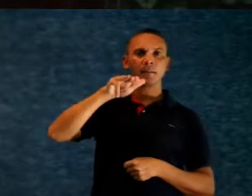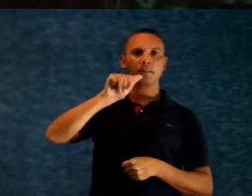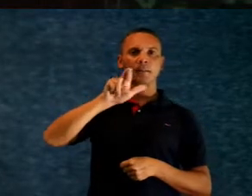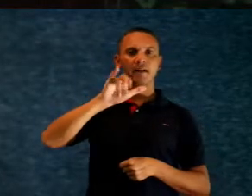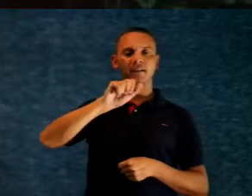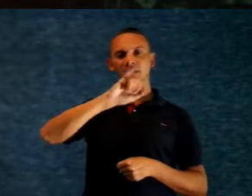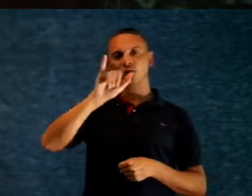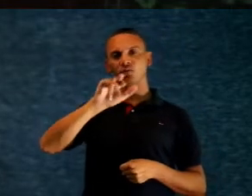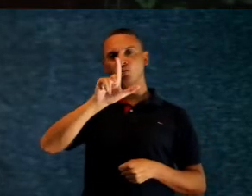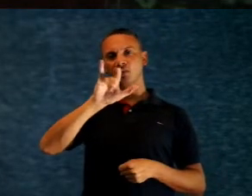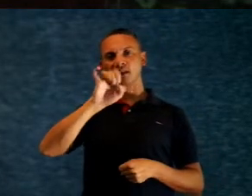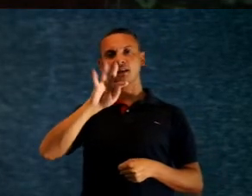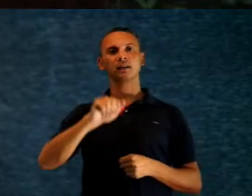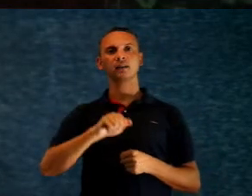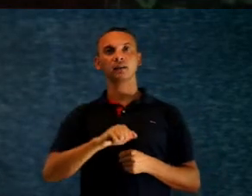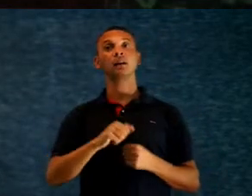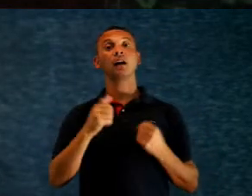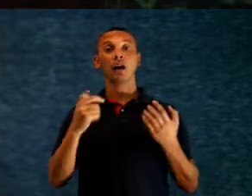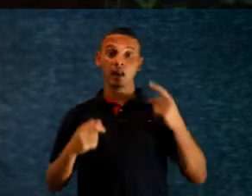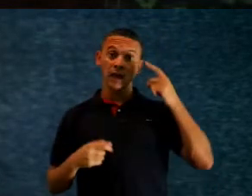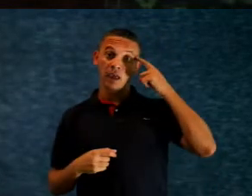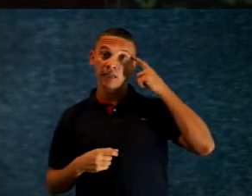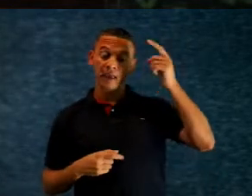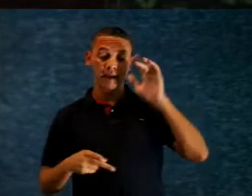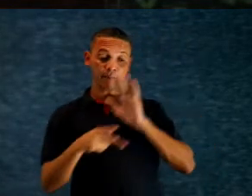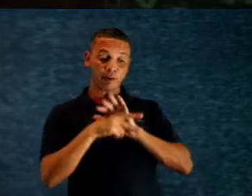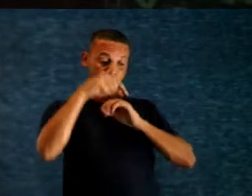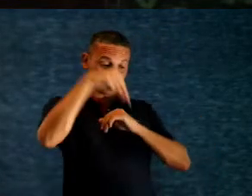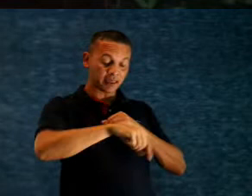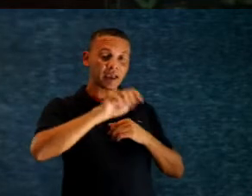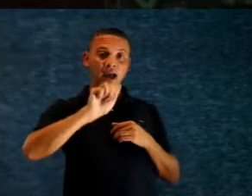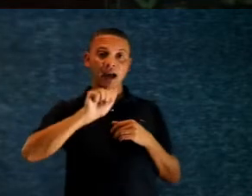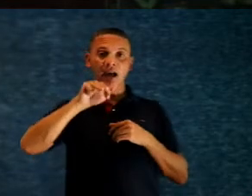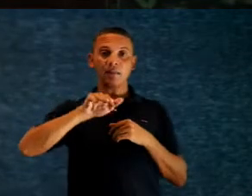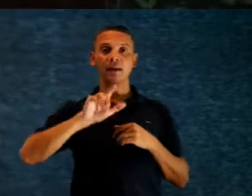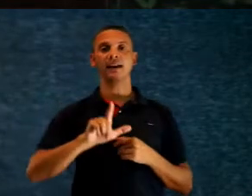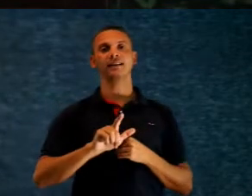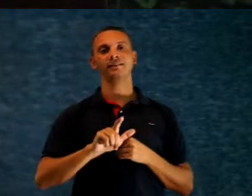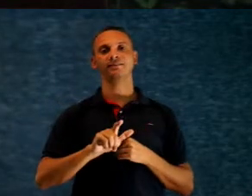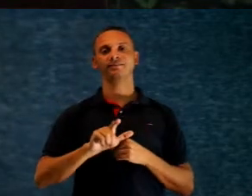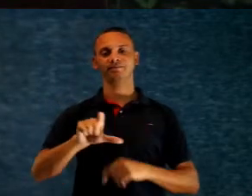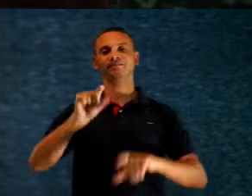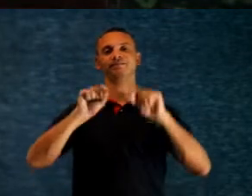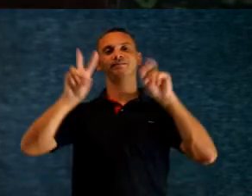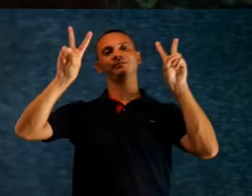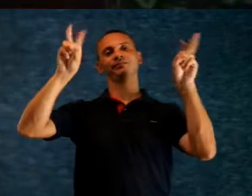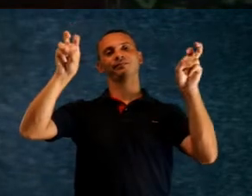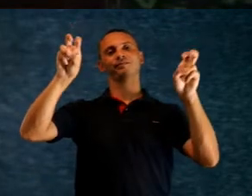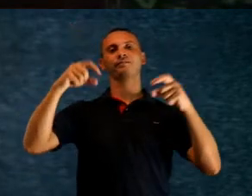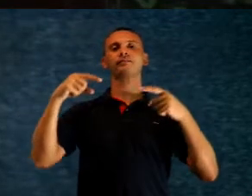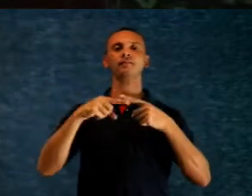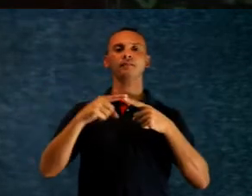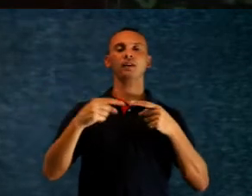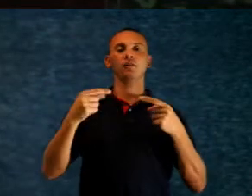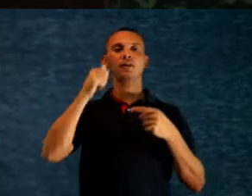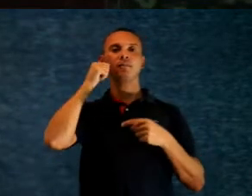Então, esta ideia partiu da Academia. Eu fico muito feliz por isso, porque é o reconhecimento que se deve a uma